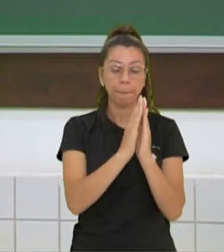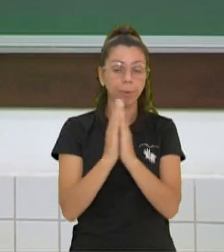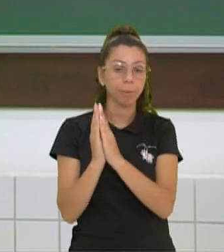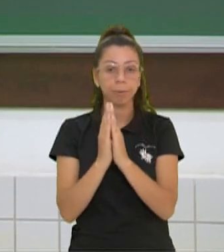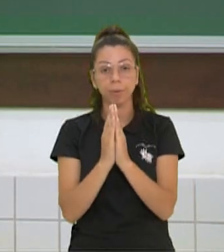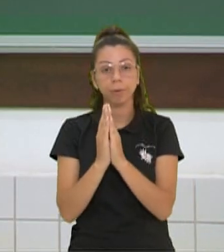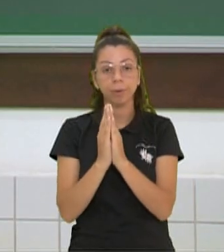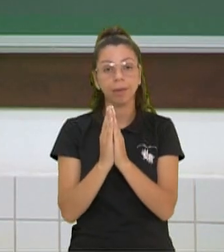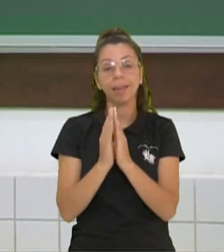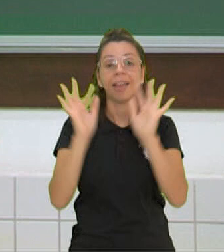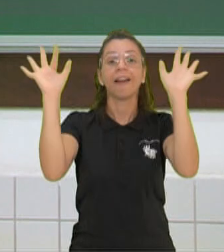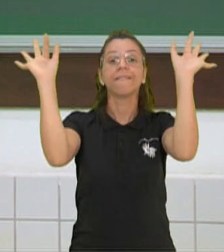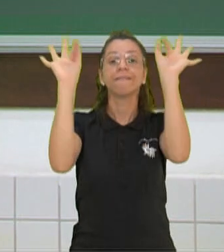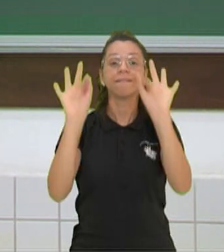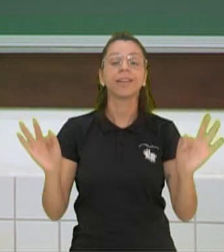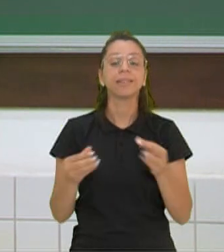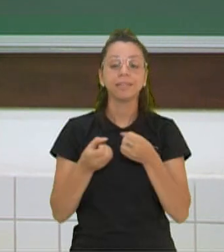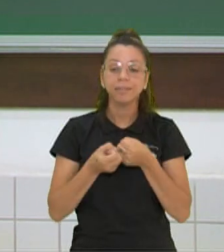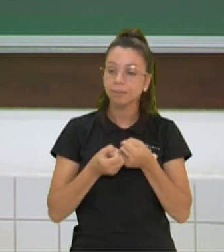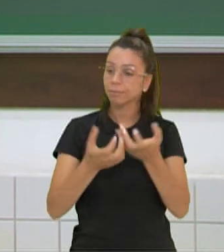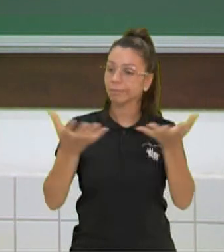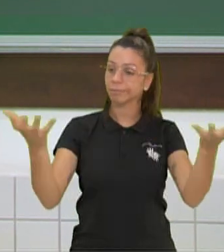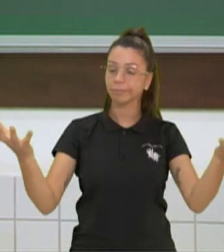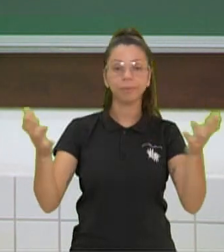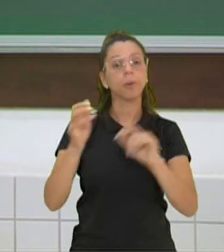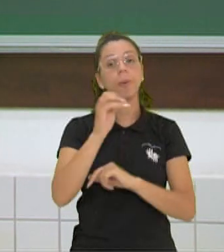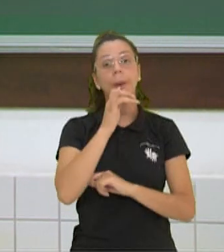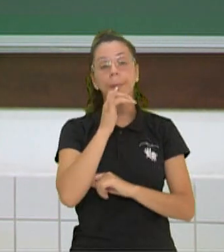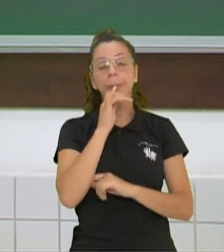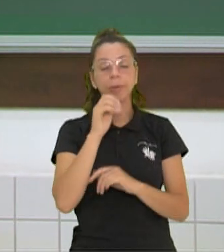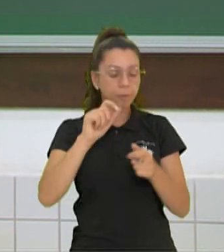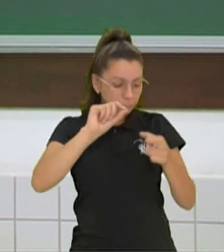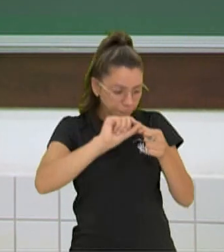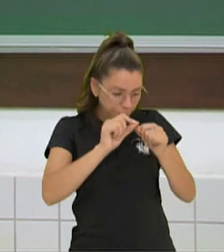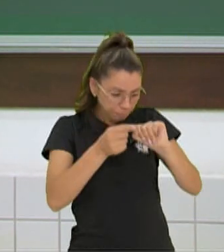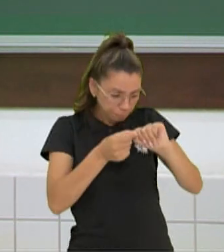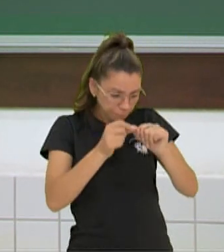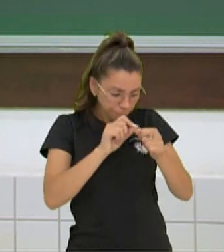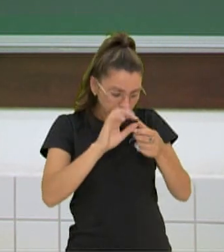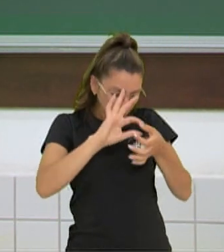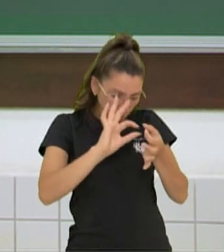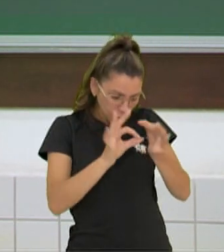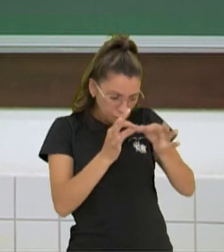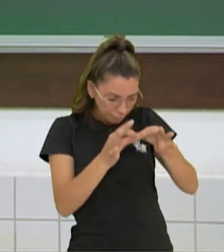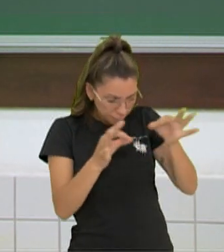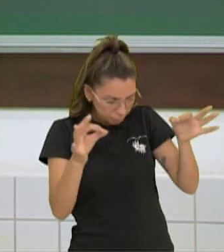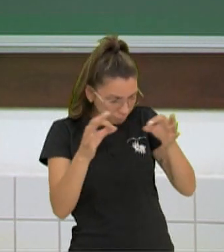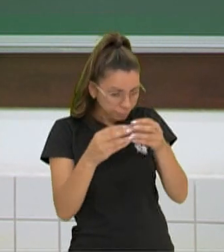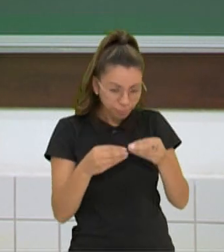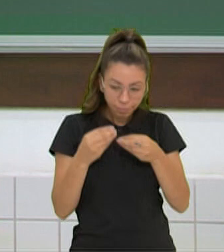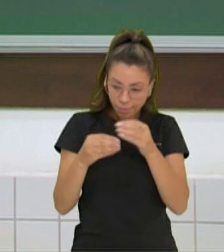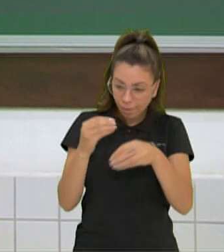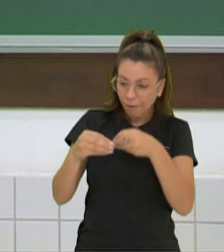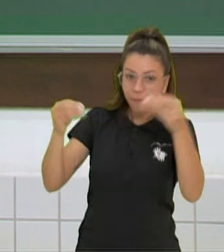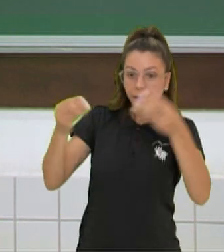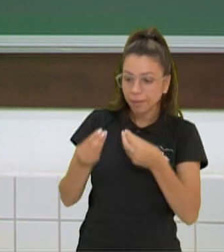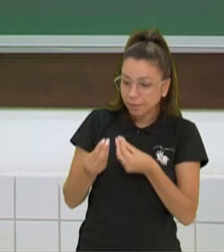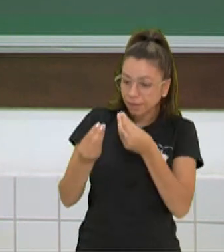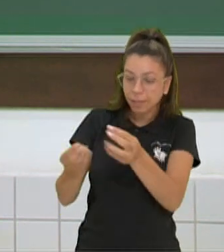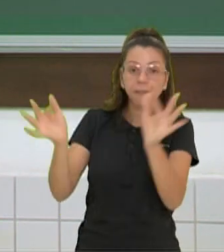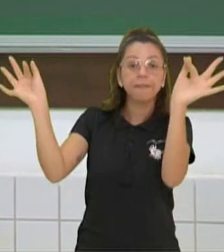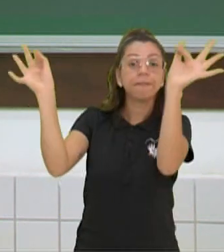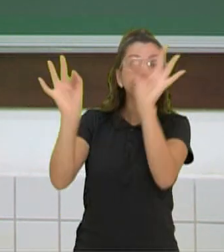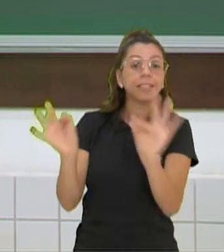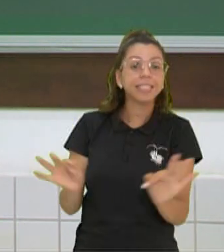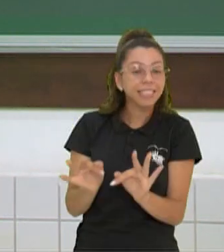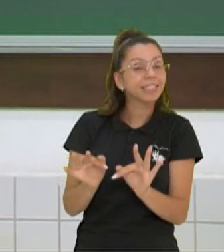levar a felicidade, né? Então, quando você faz uma Abayumi, é legal você presentear alguém e você está presenteando alguém com uma